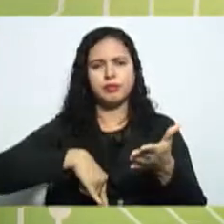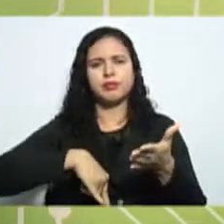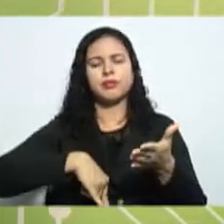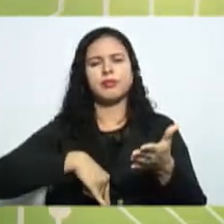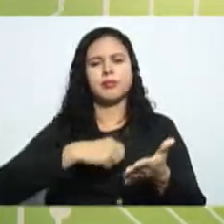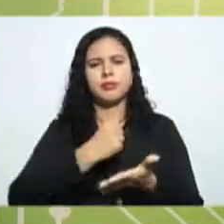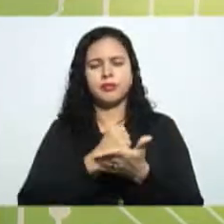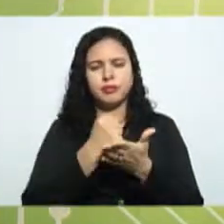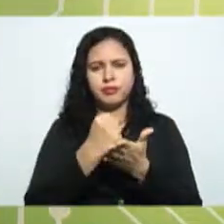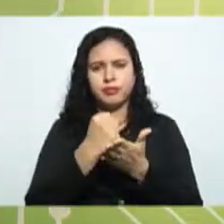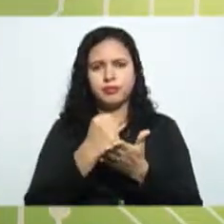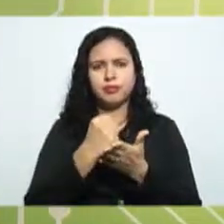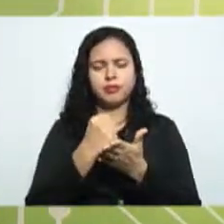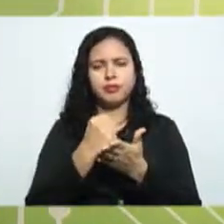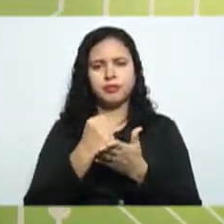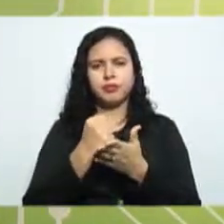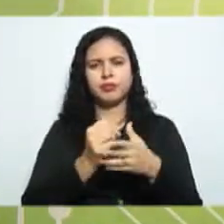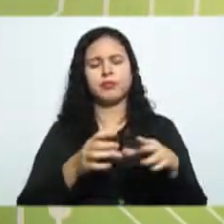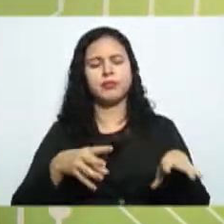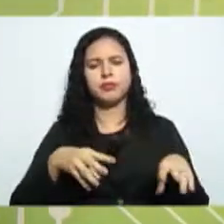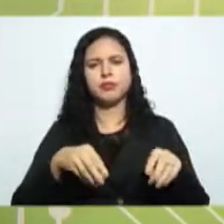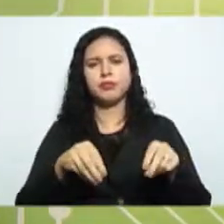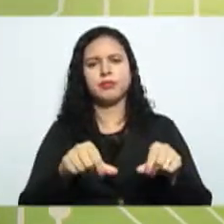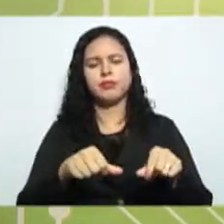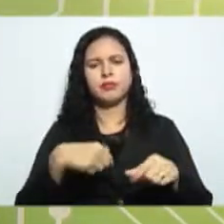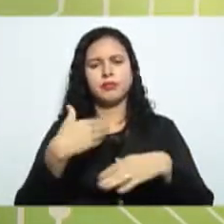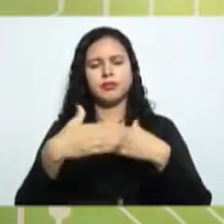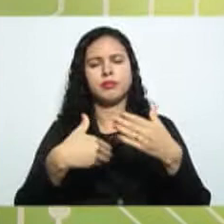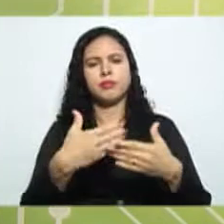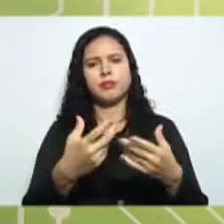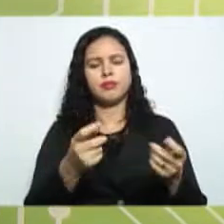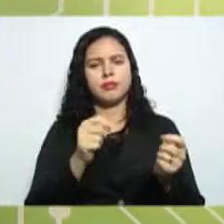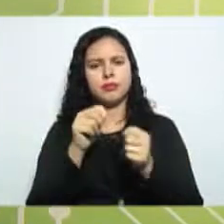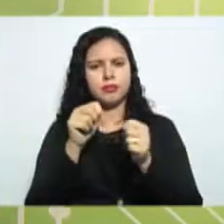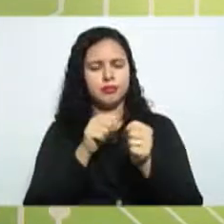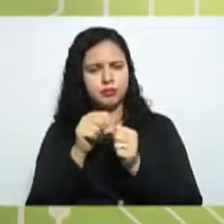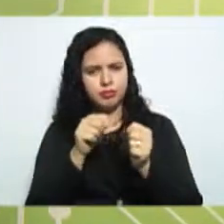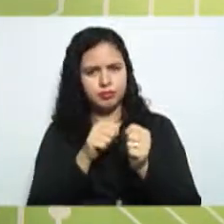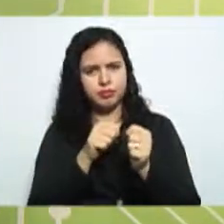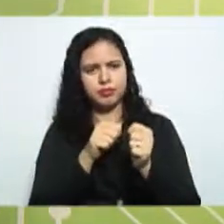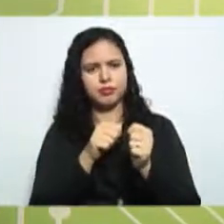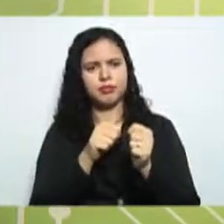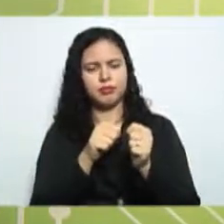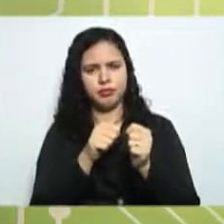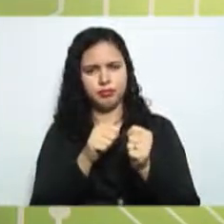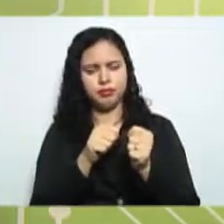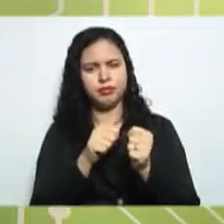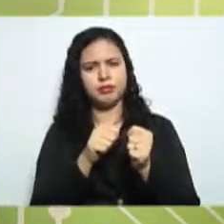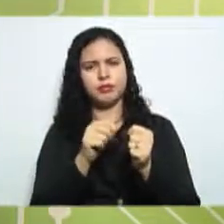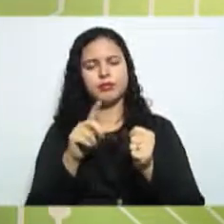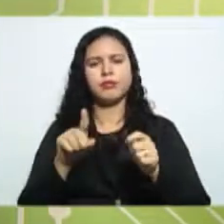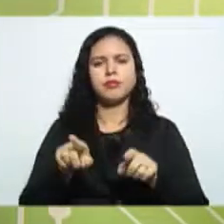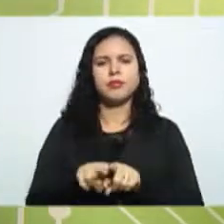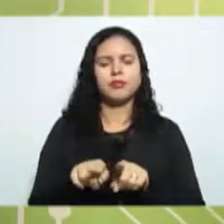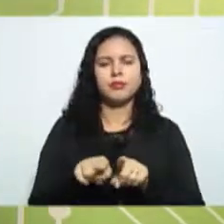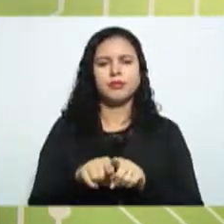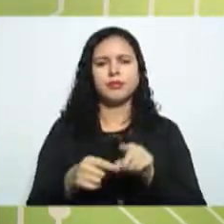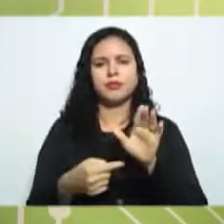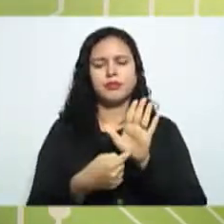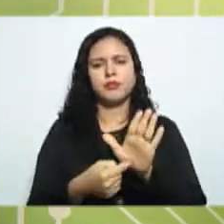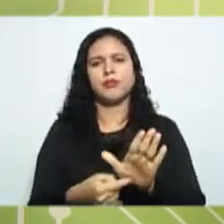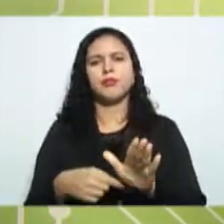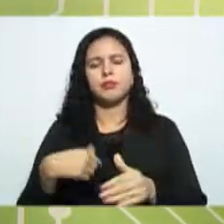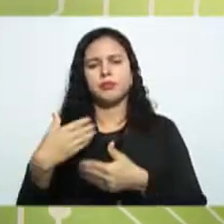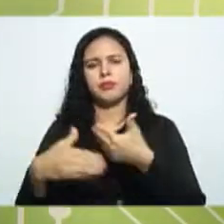de documentação da nossa realidade? Você quer falar do desenvolvimento econômico? É o que eu gosto muito de falar. A regularização fundiária traz